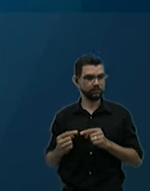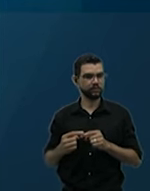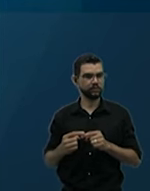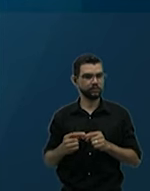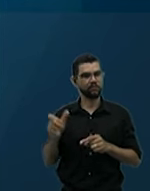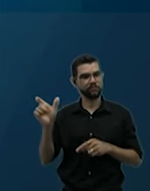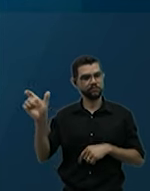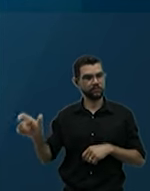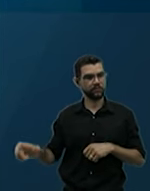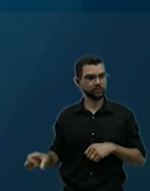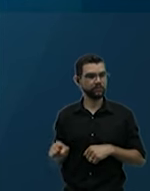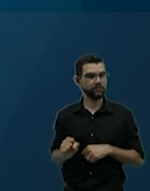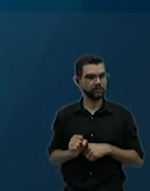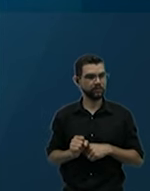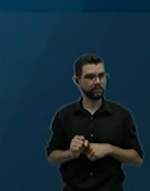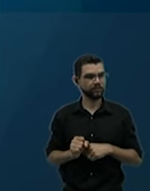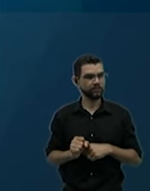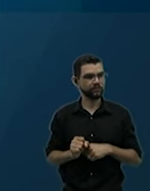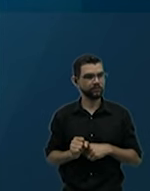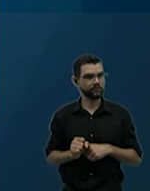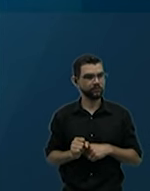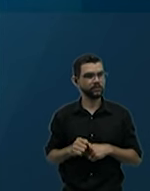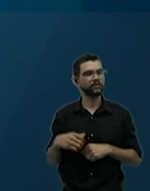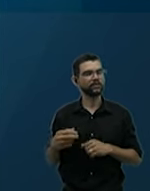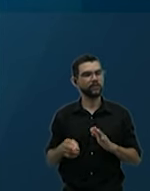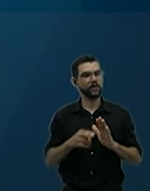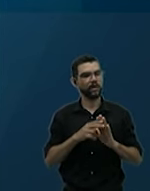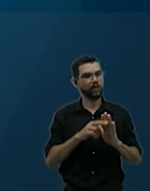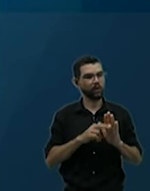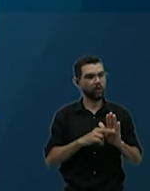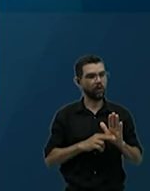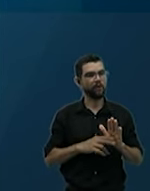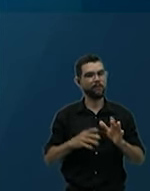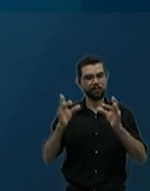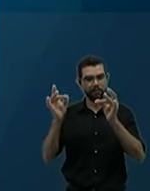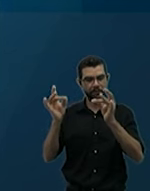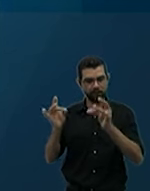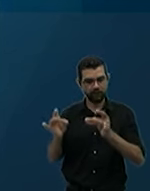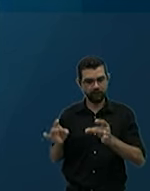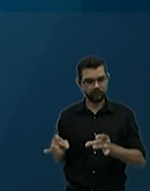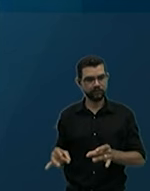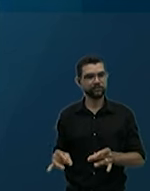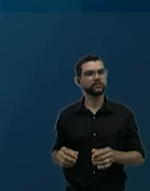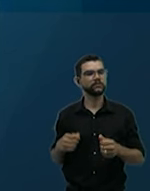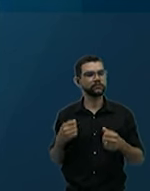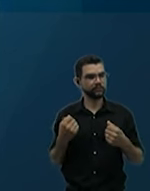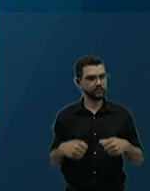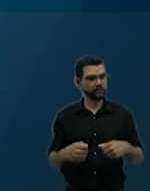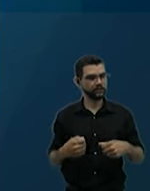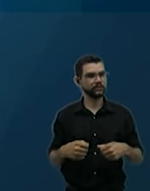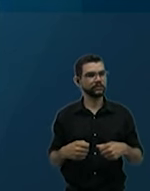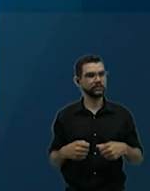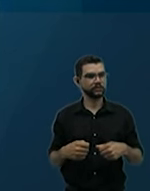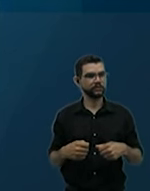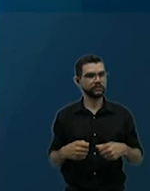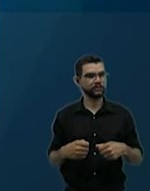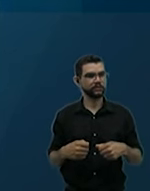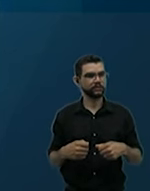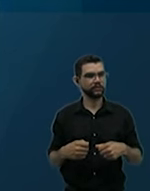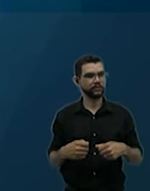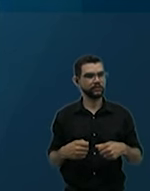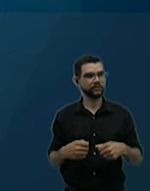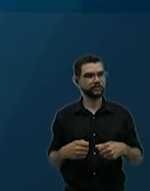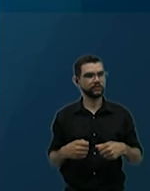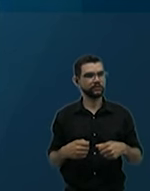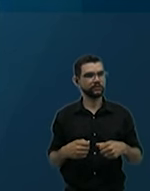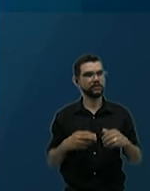ela é uma norma específica, ela seria uma questão específica que deve ser prestigiada e na interpretação desse artigo 130 do CTN,